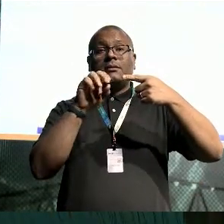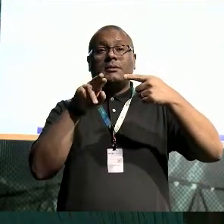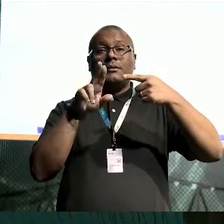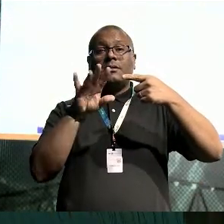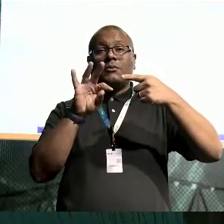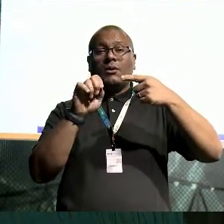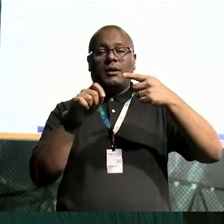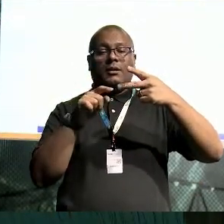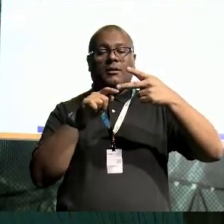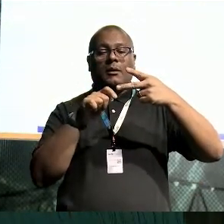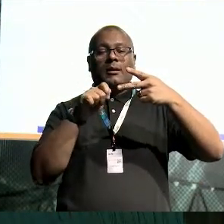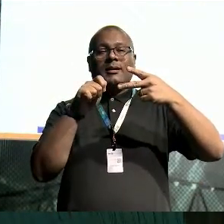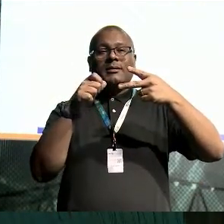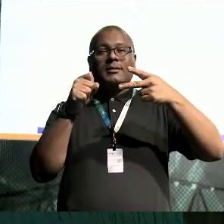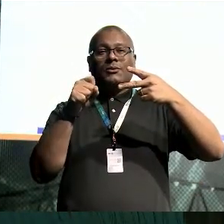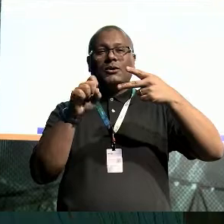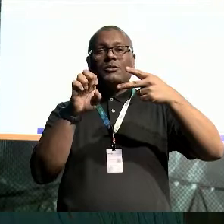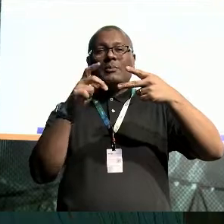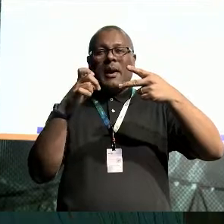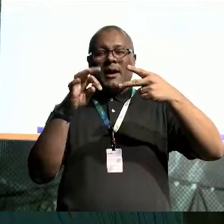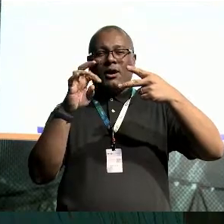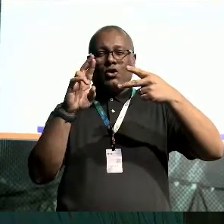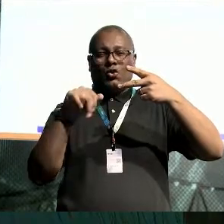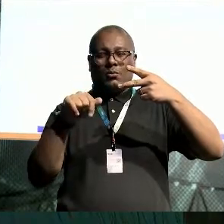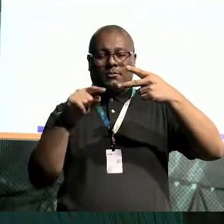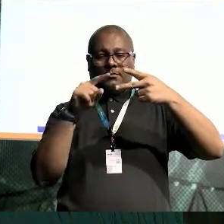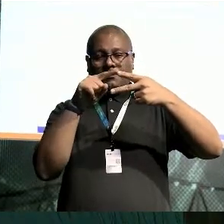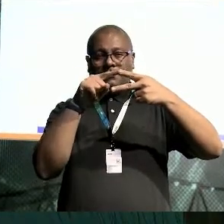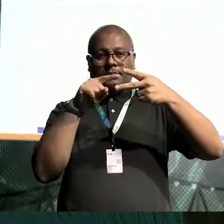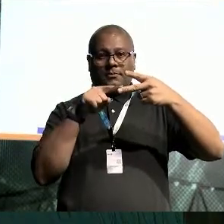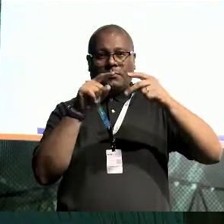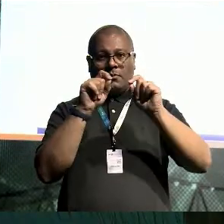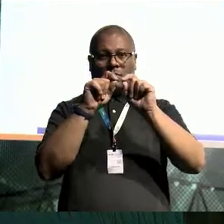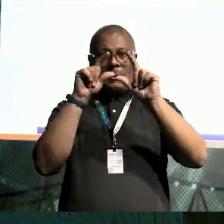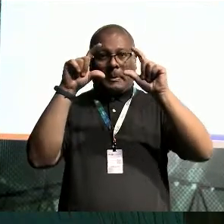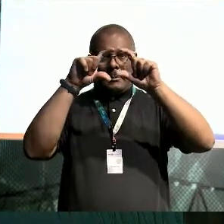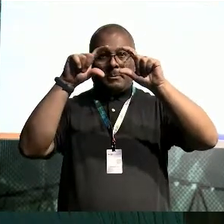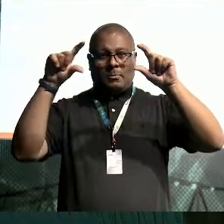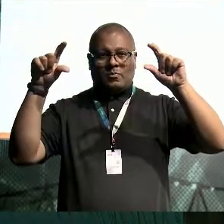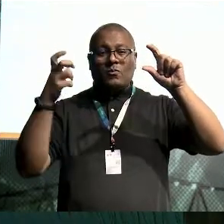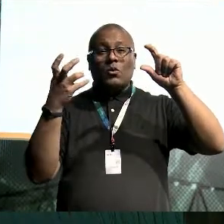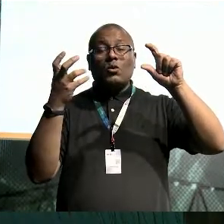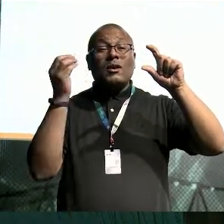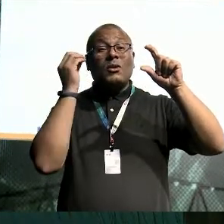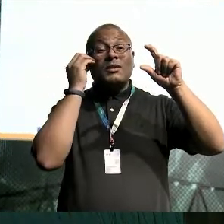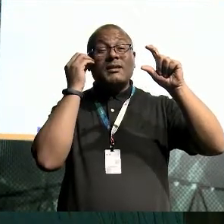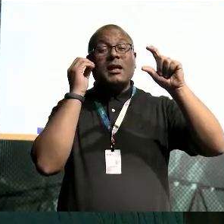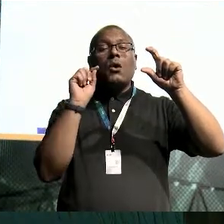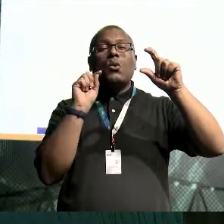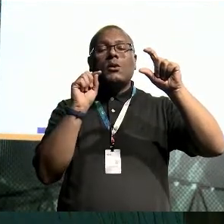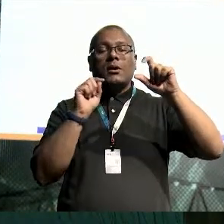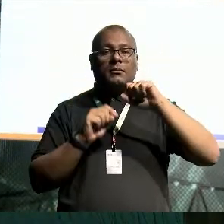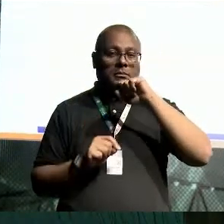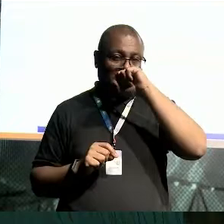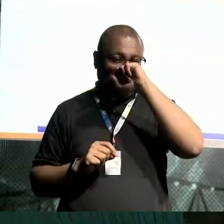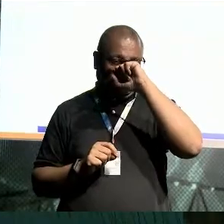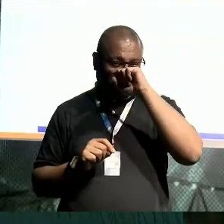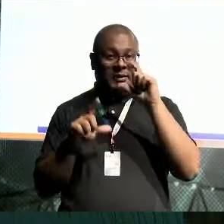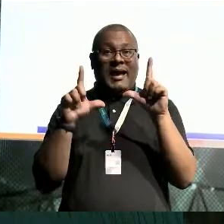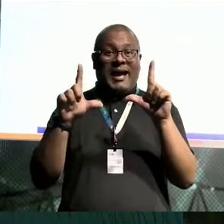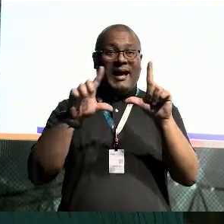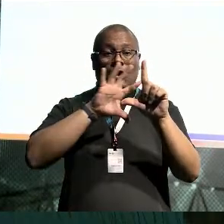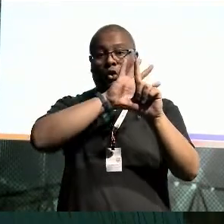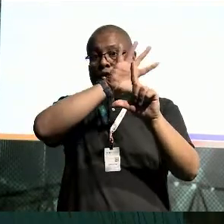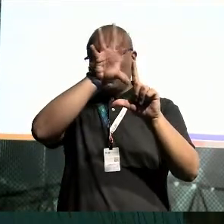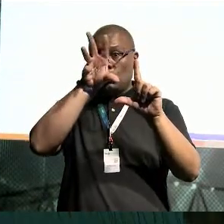Ele abre essa tela aqui. Na parte de cima aqui está o que eu quero testar. Eu quero testar a minha tela toda,